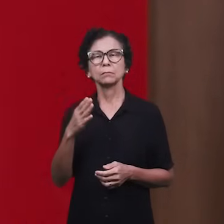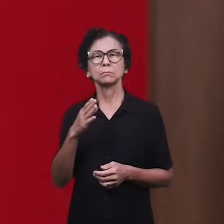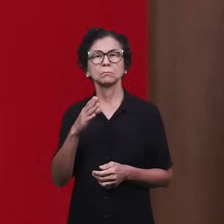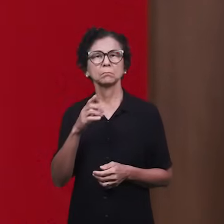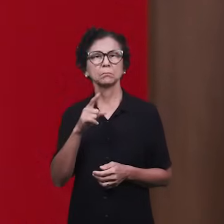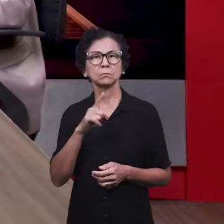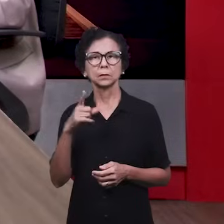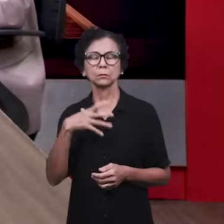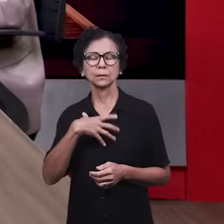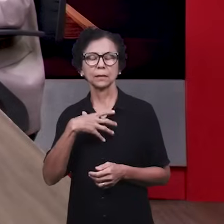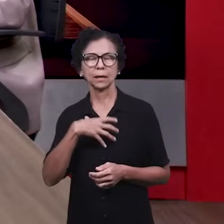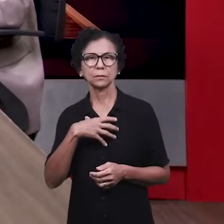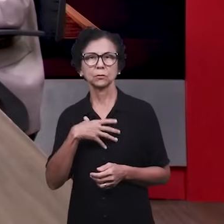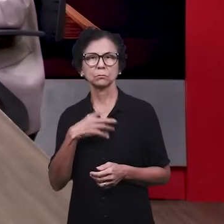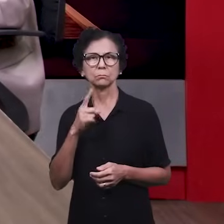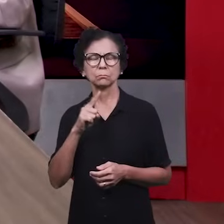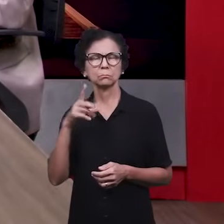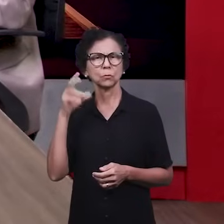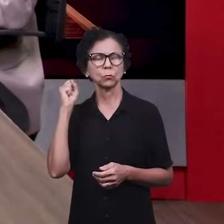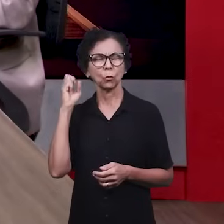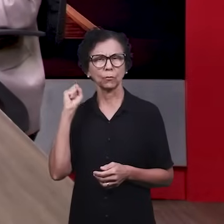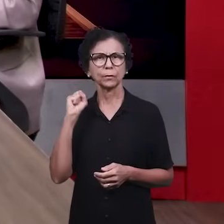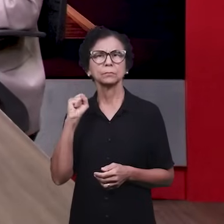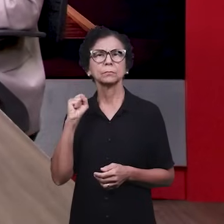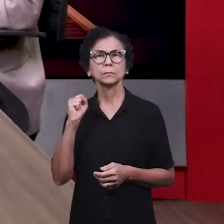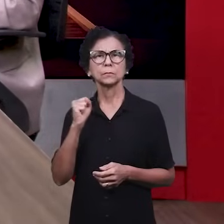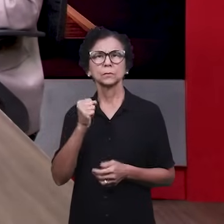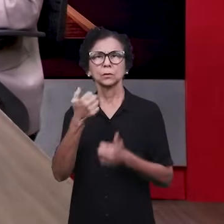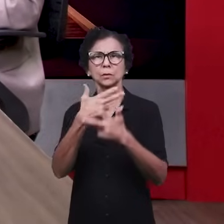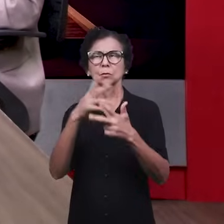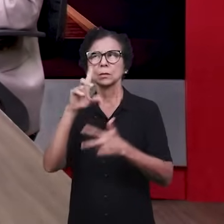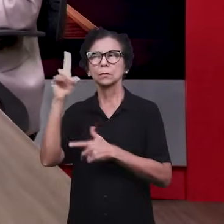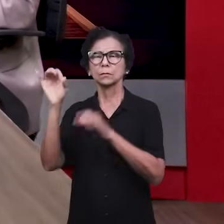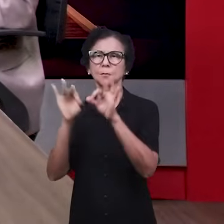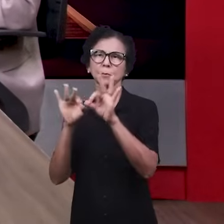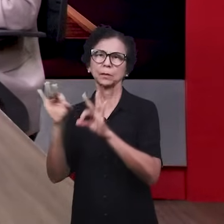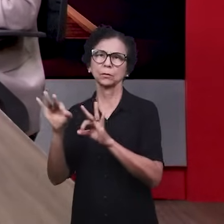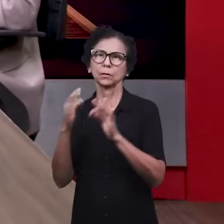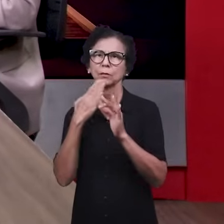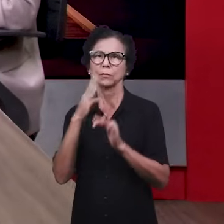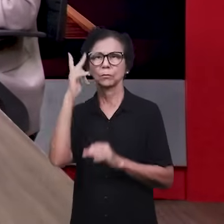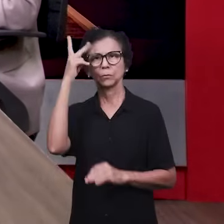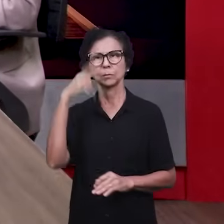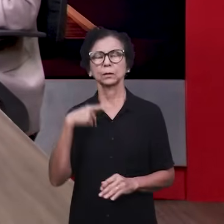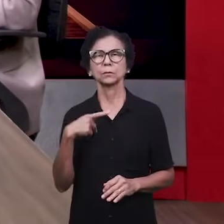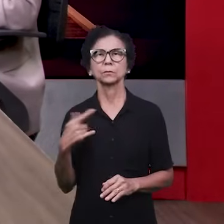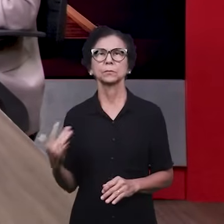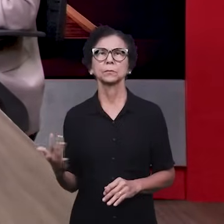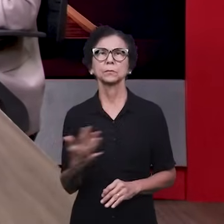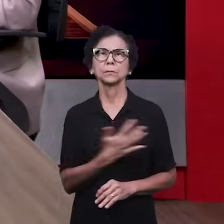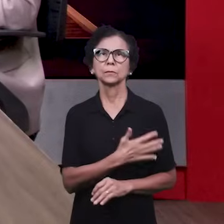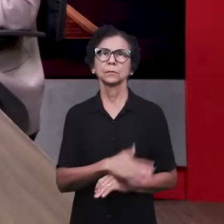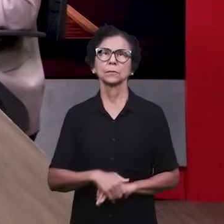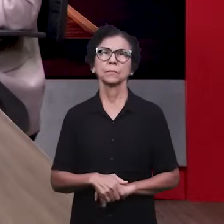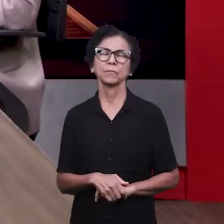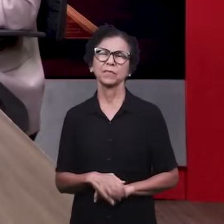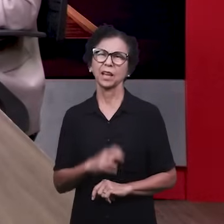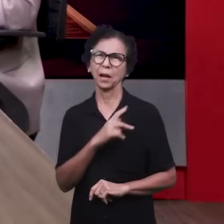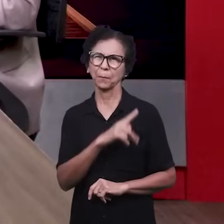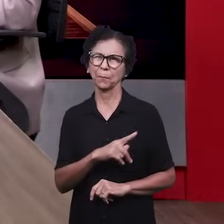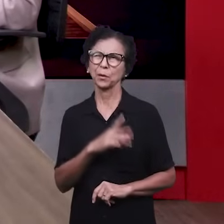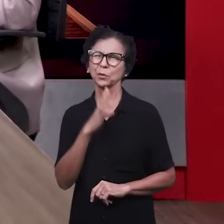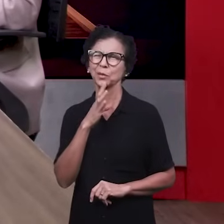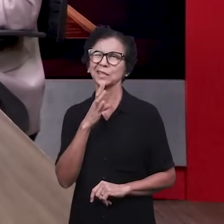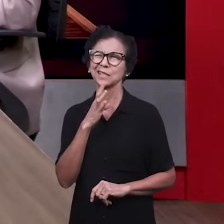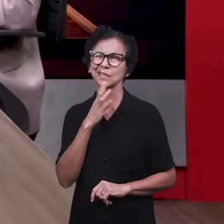O apóstolo Paulo foi muito bem, né? A minha palavra não foi com sabedoria humana, né? Muito bom. Ele não usou sabedoria humana para nada. Ele conhecia filosofia,